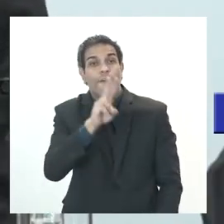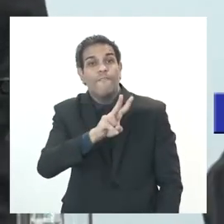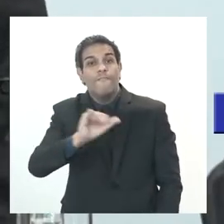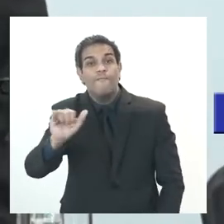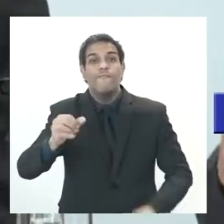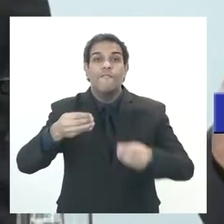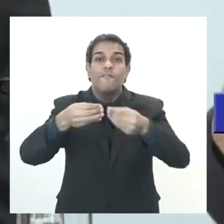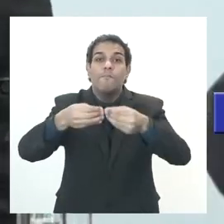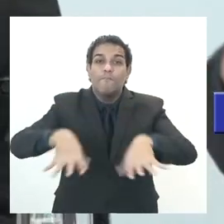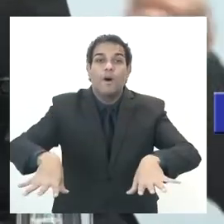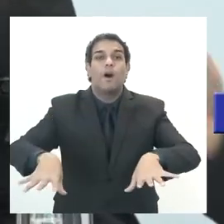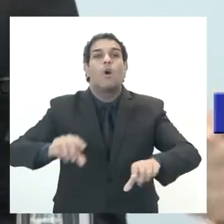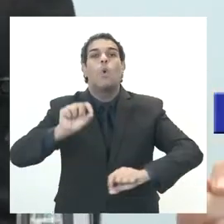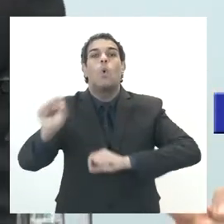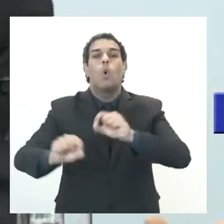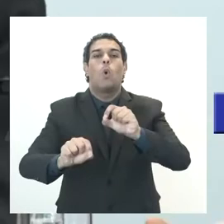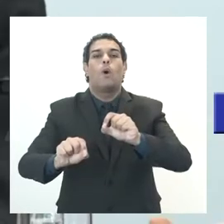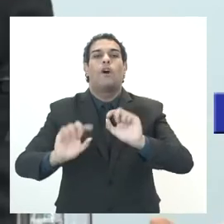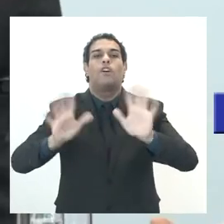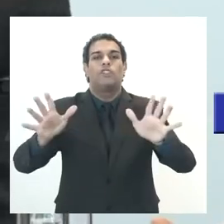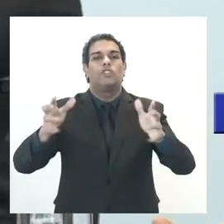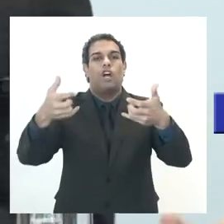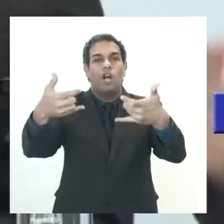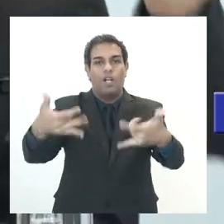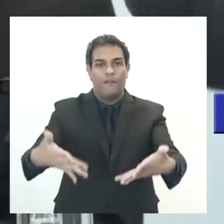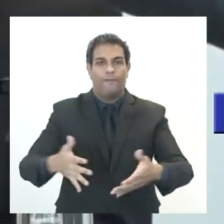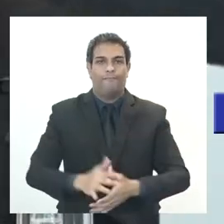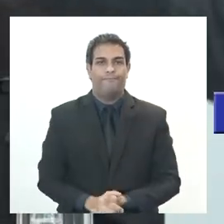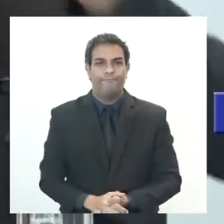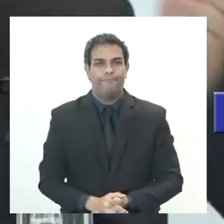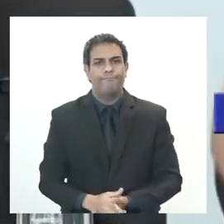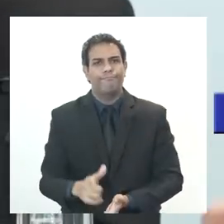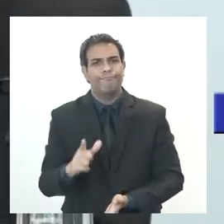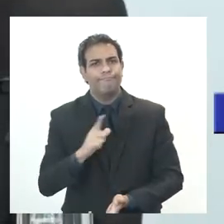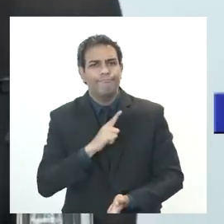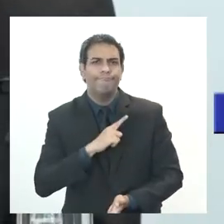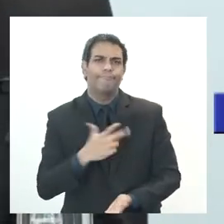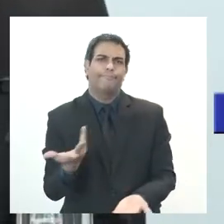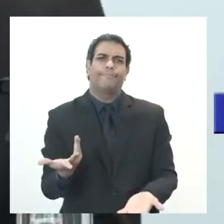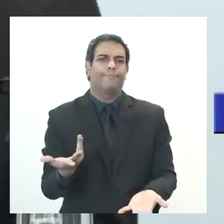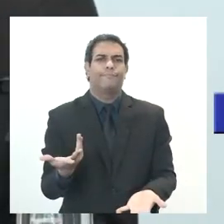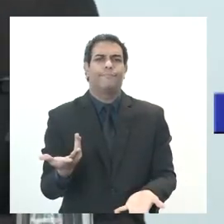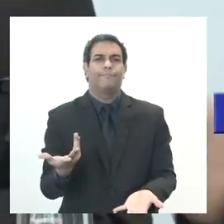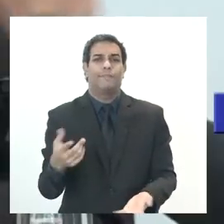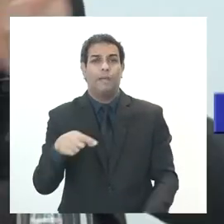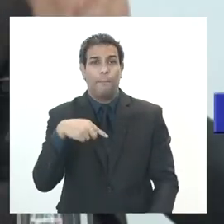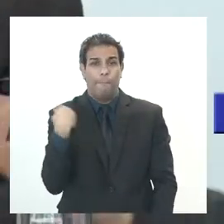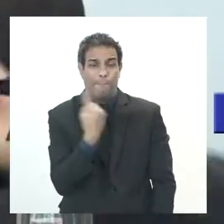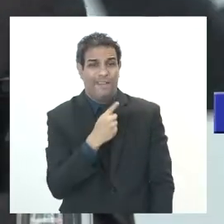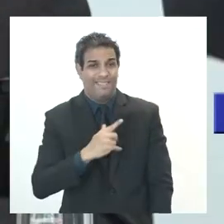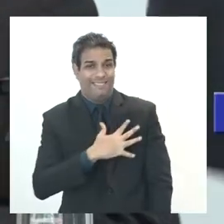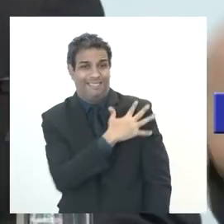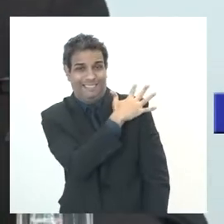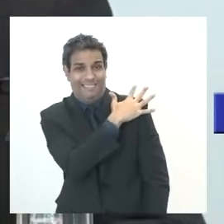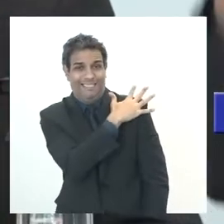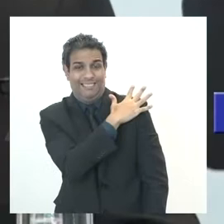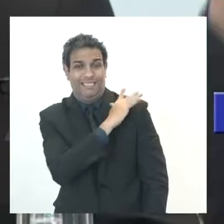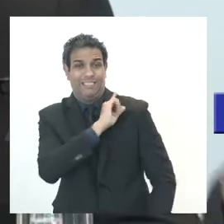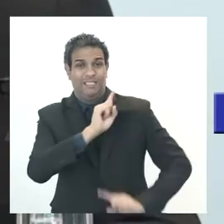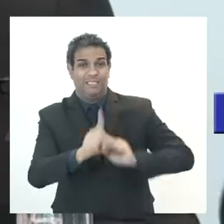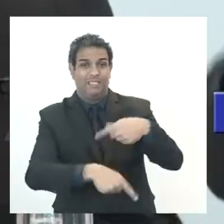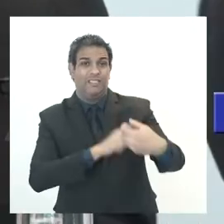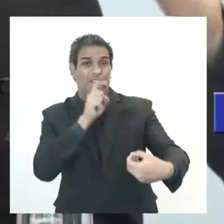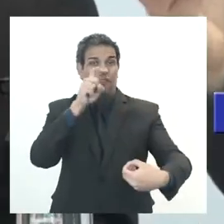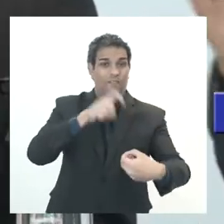coisas piores no que são claramente vistas tem tempo para tudo que a funcionalismo mas os generais que tô na reserva e vão para o